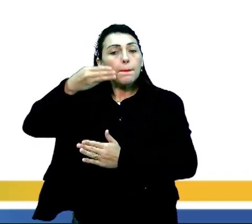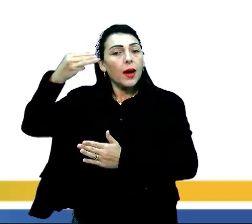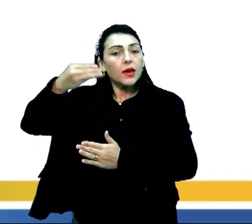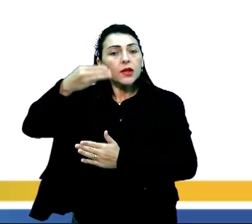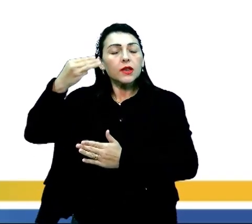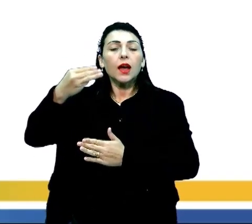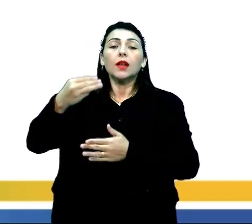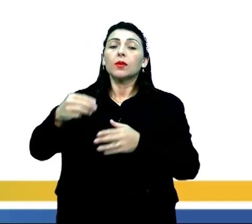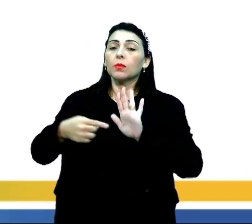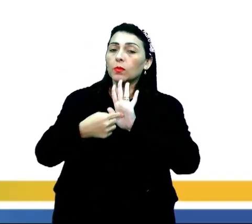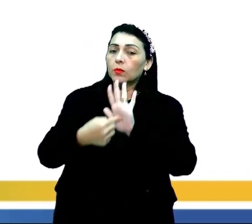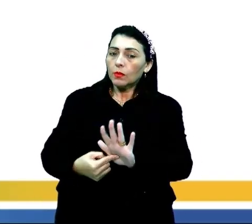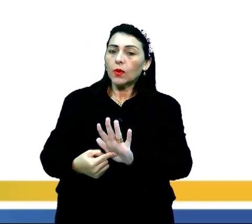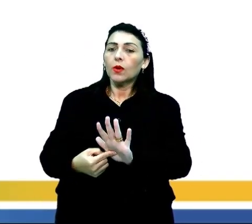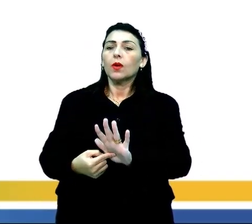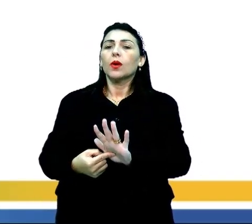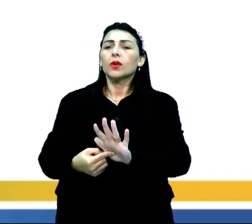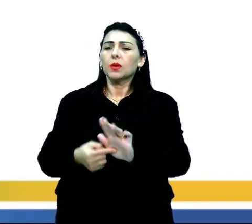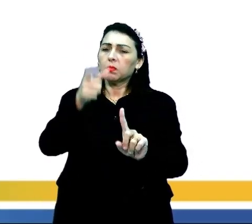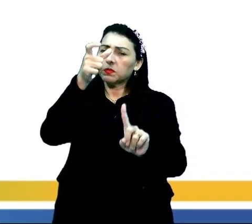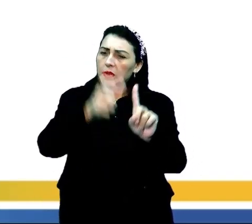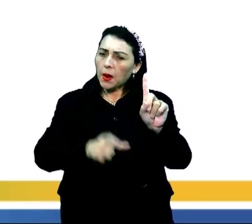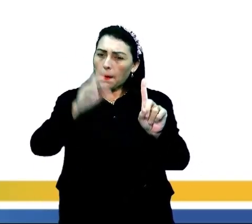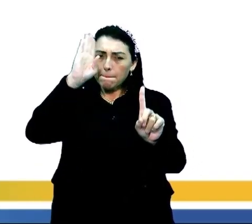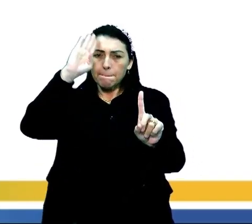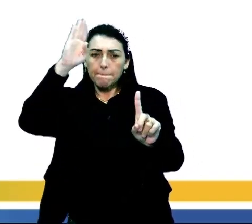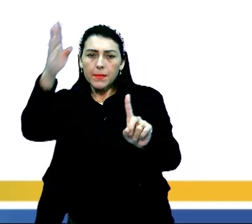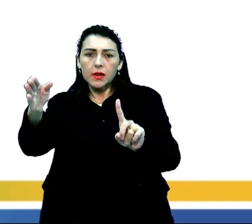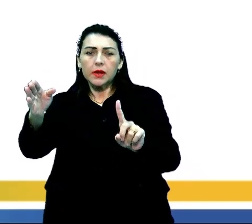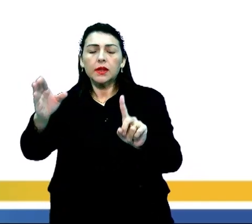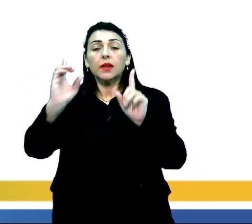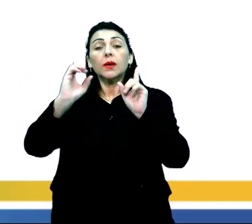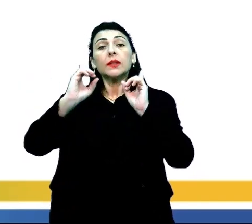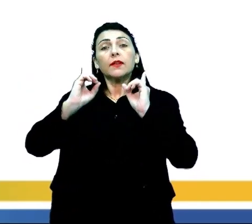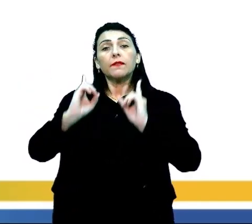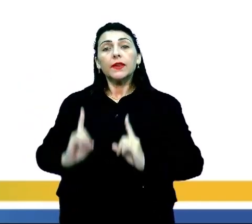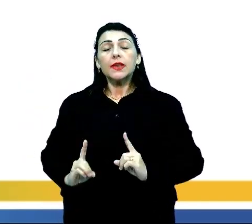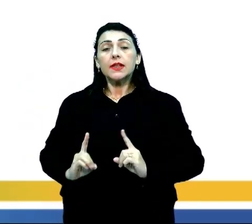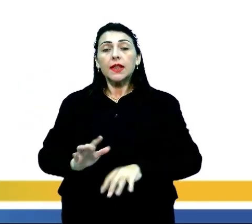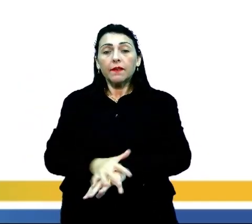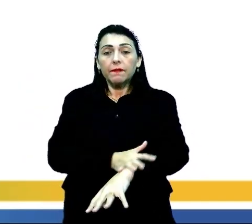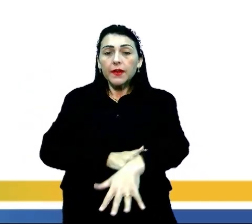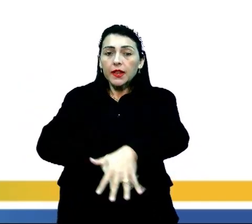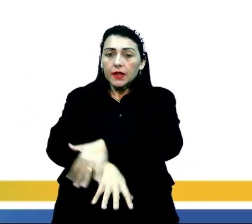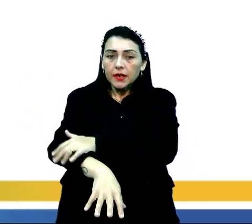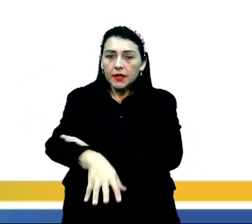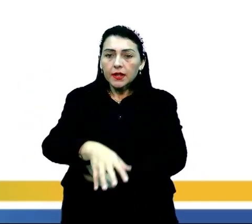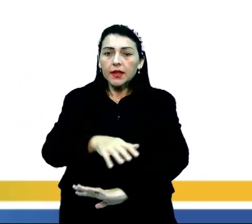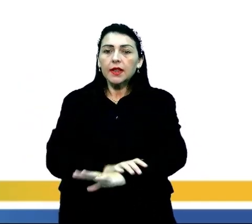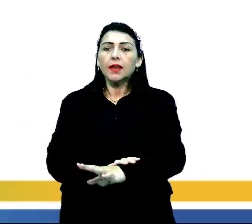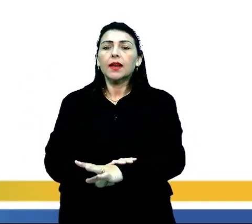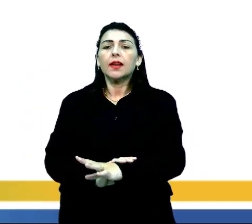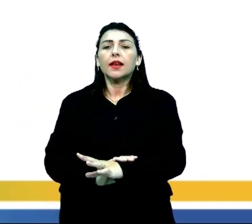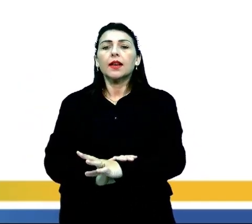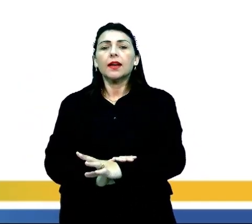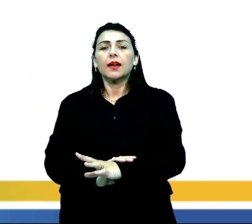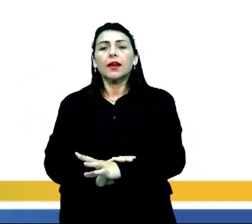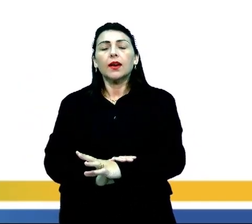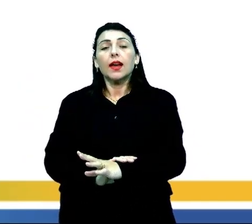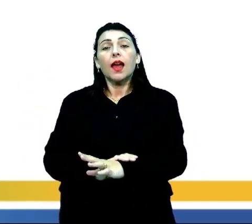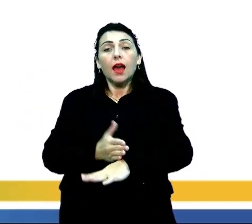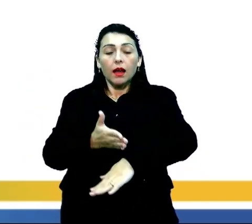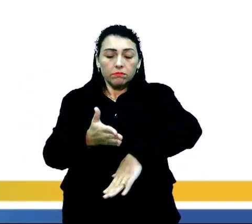expõe, por meio de repulsa do personagem principal em relação à deficiência física. Ela